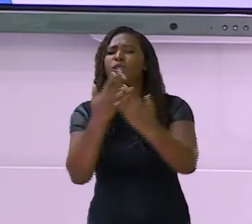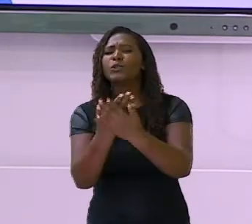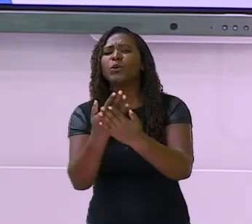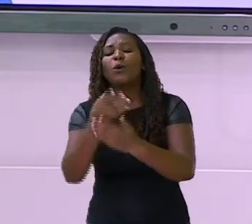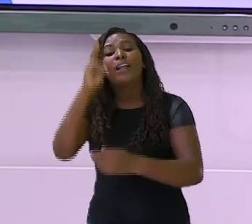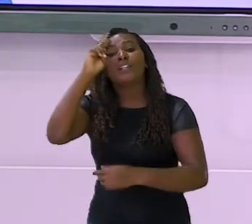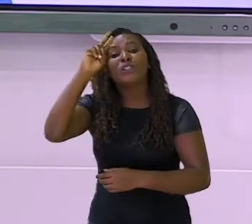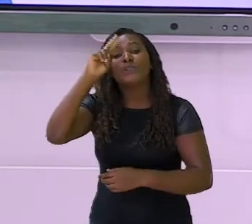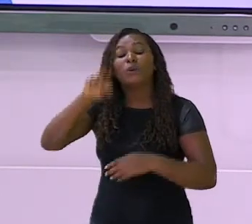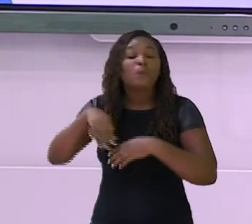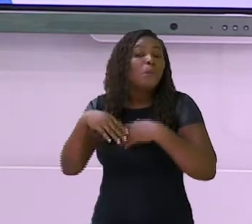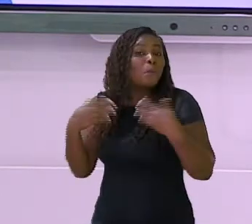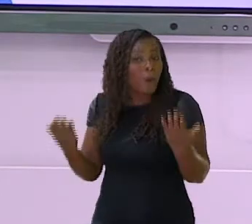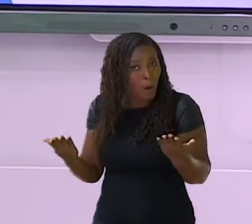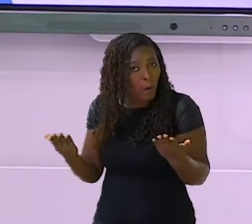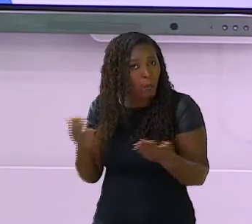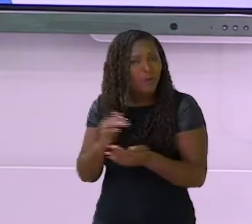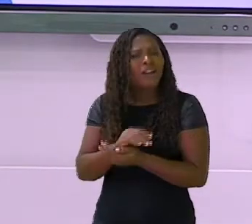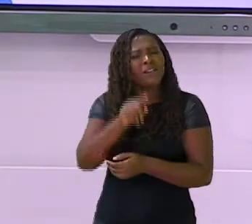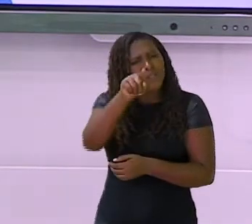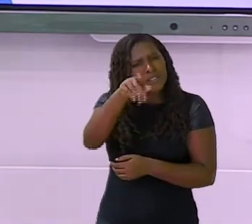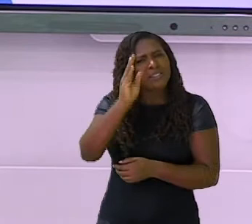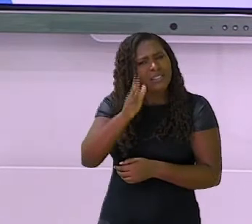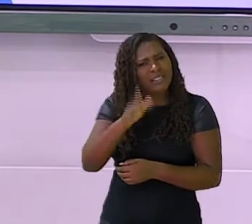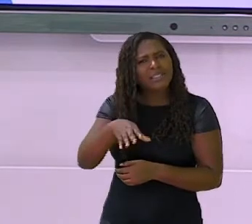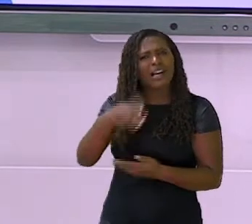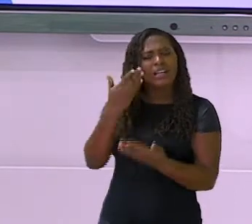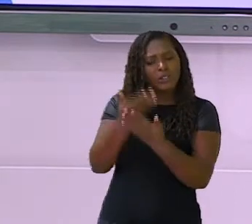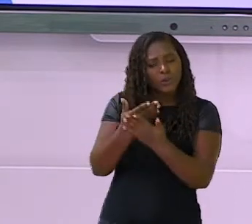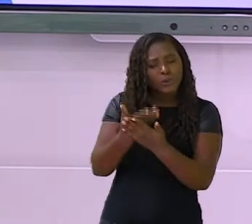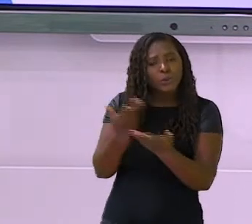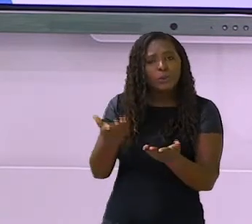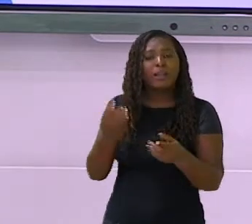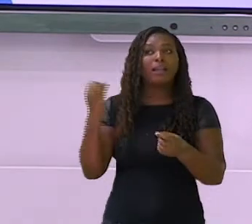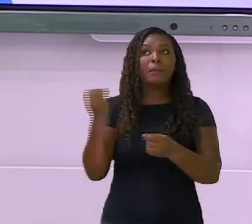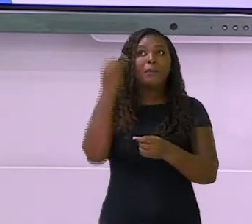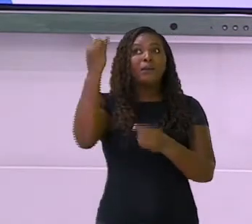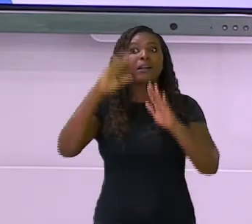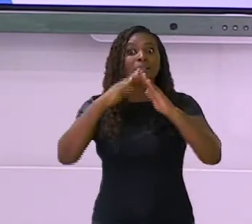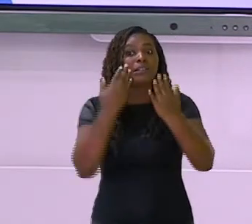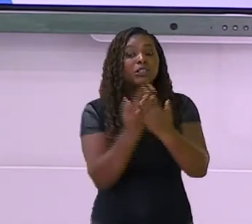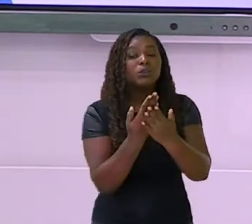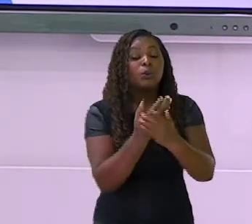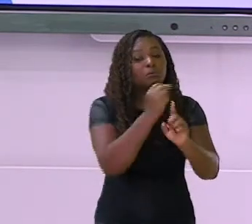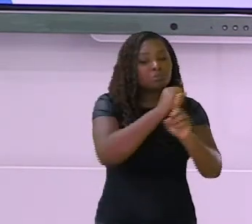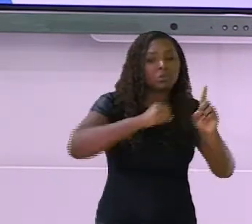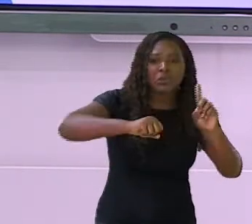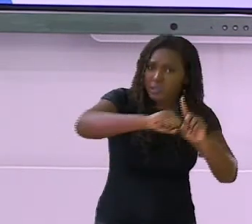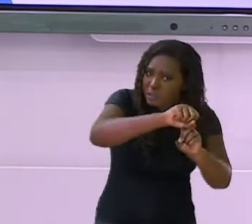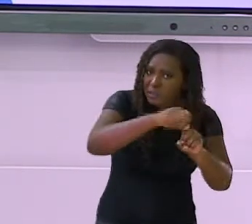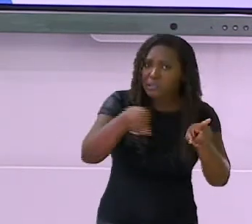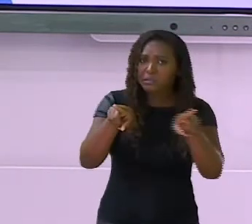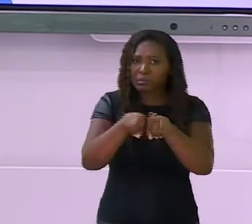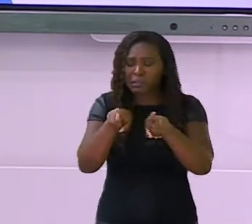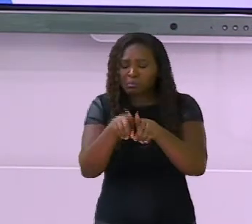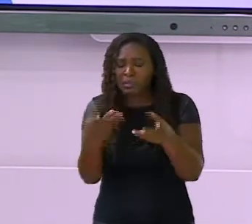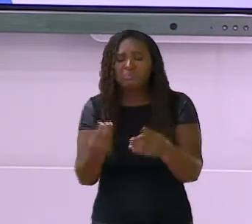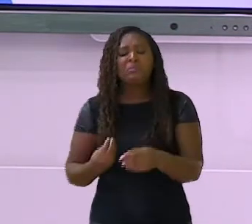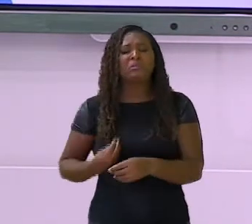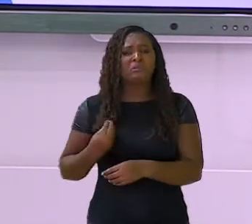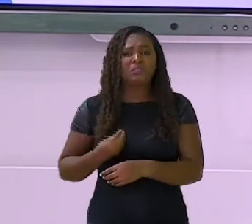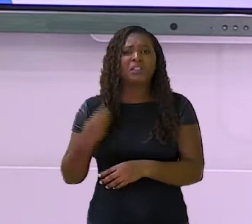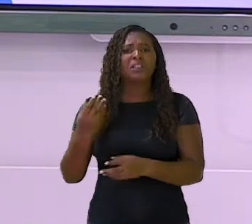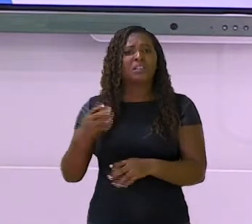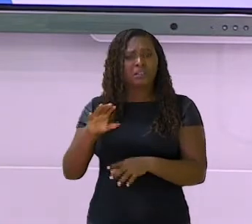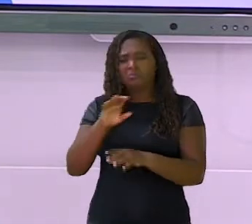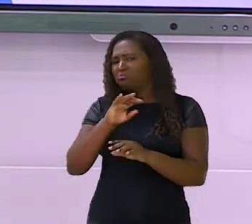sociedade, mas hoje a gente vai conhecer um pouco mais sobre a história das escolas. Será que nós sempre tivemos esse formato? Será que nós sempre